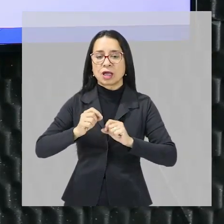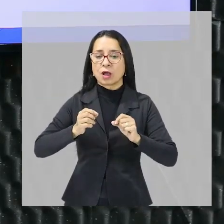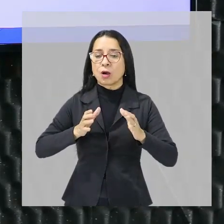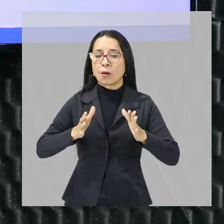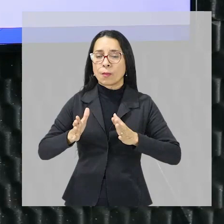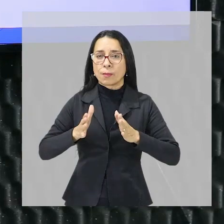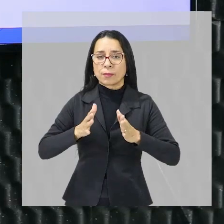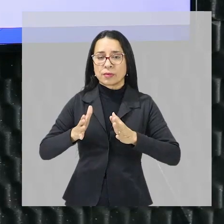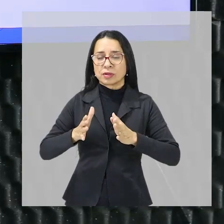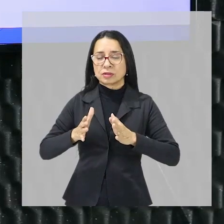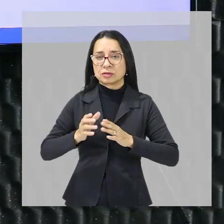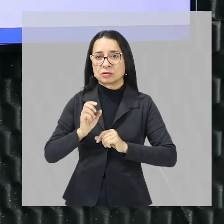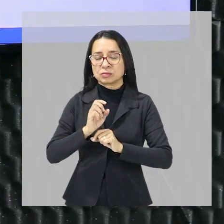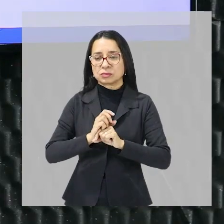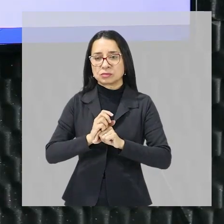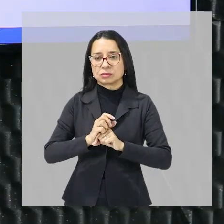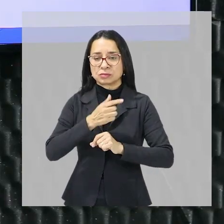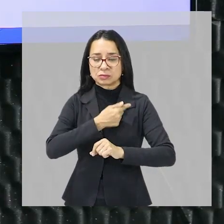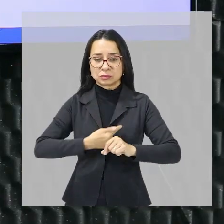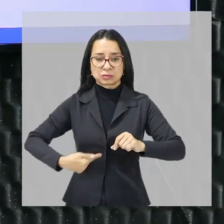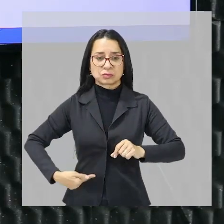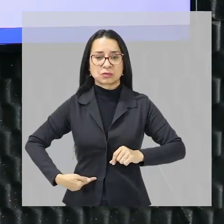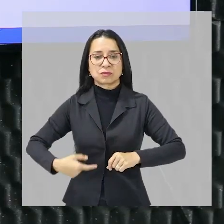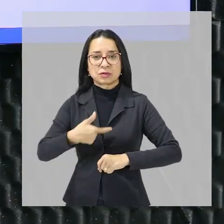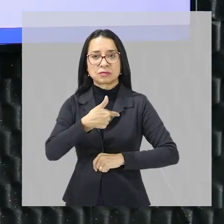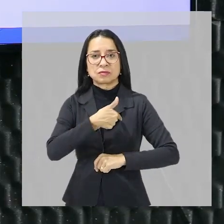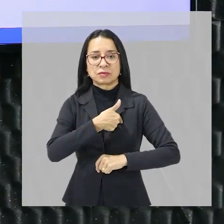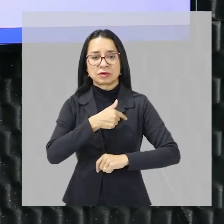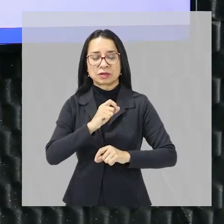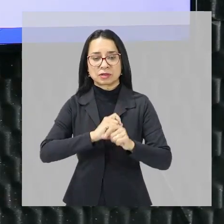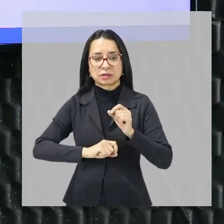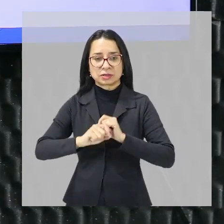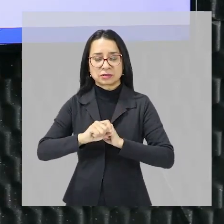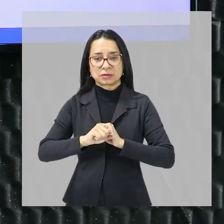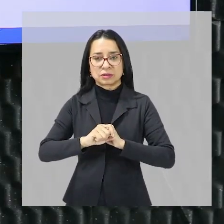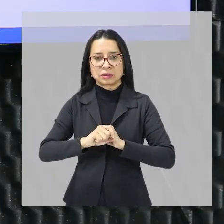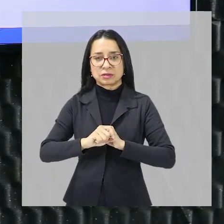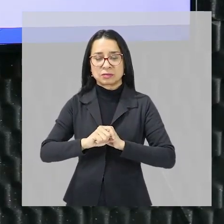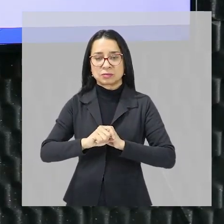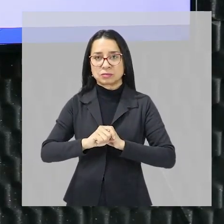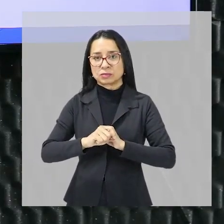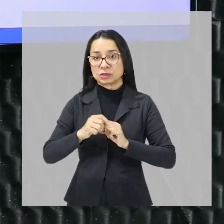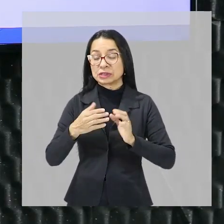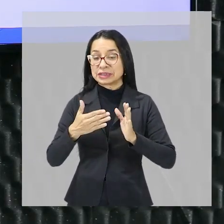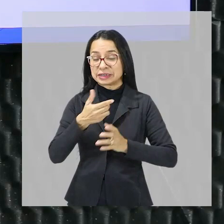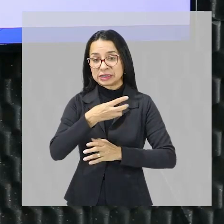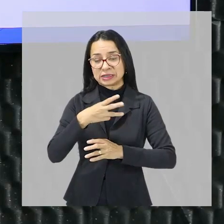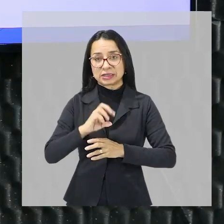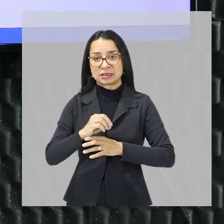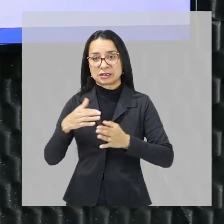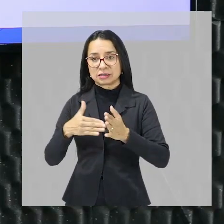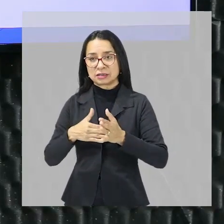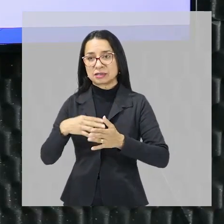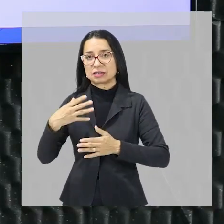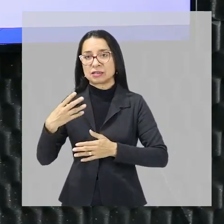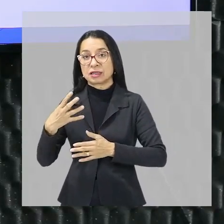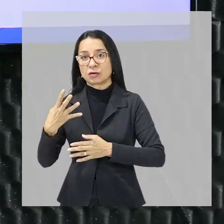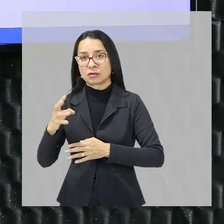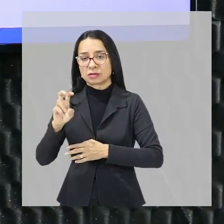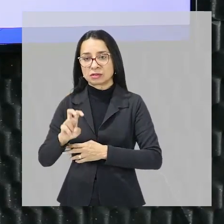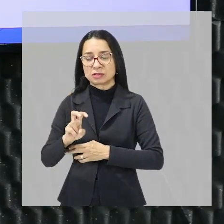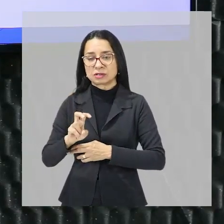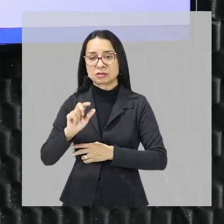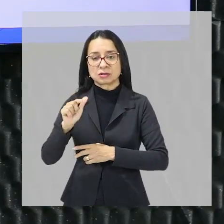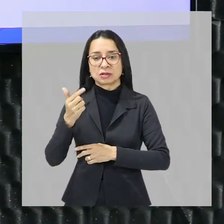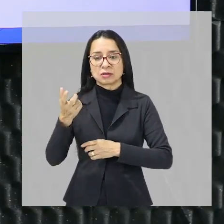do governo Vargas. Vargas governou de 30 a 45 e depois voltou nos anos 50 eleito,